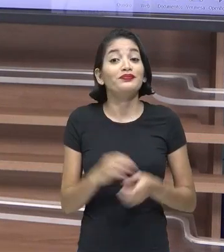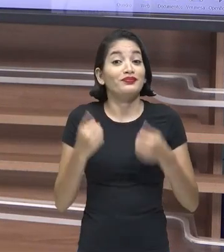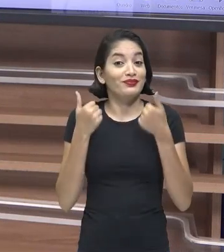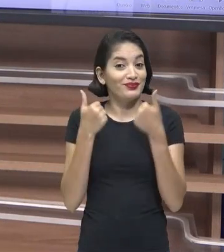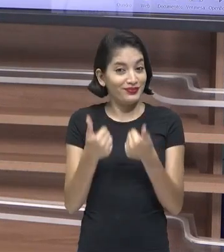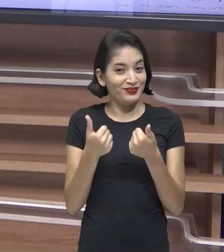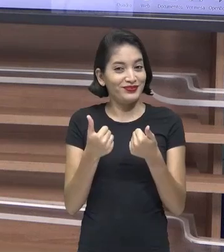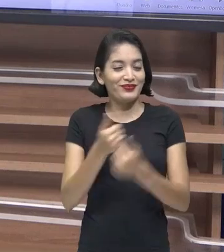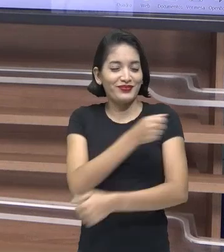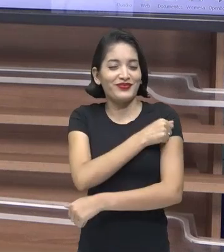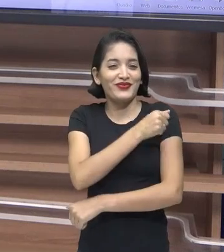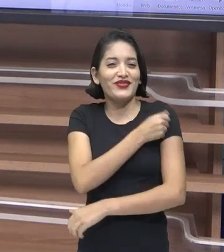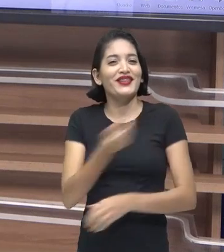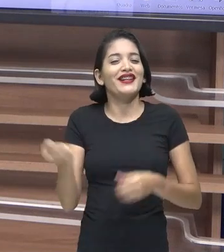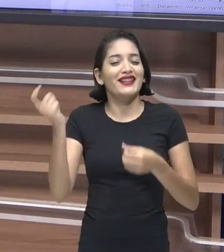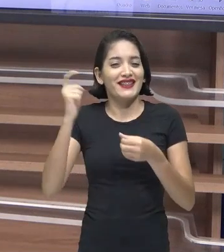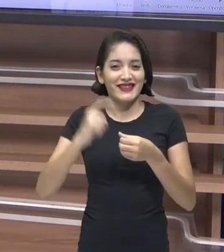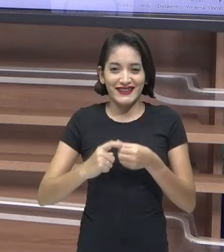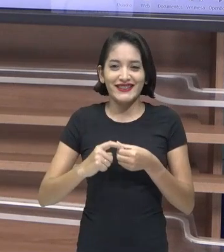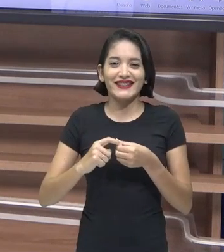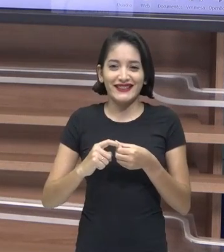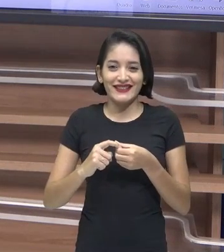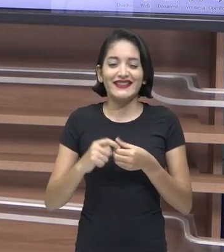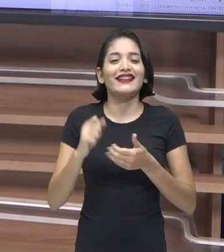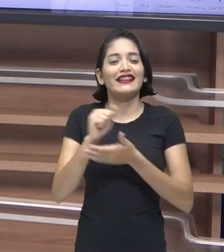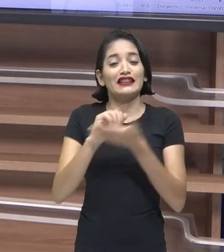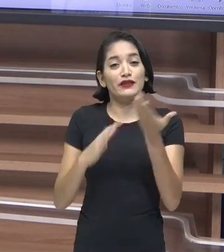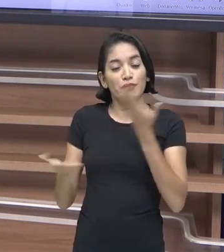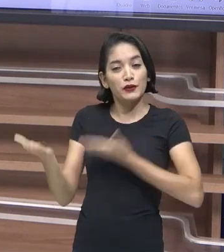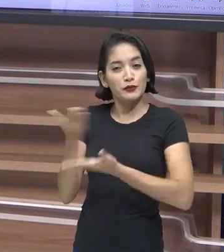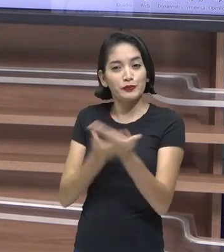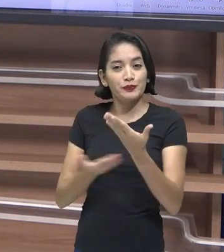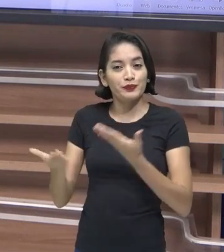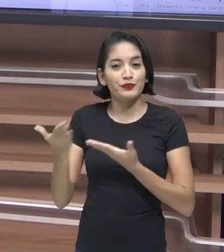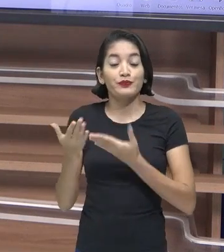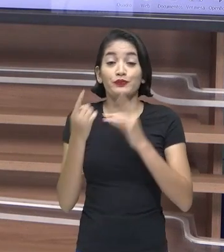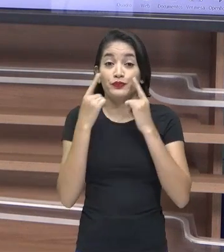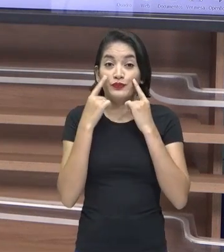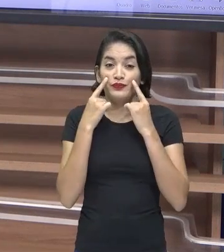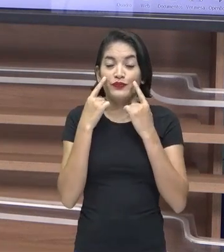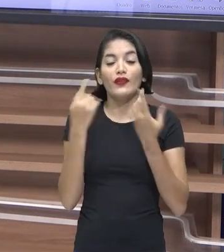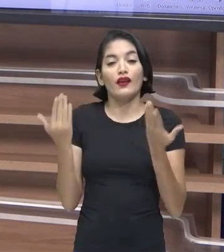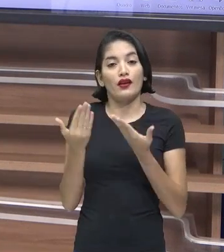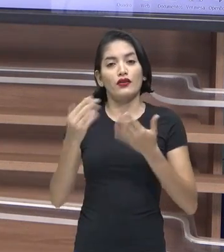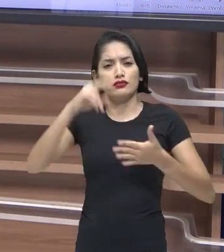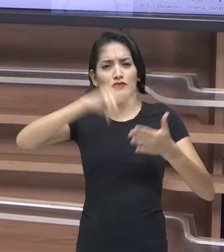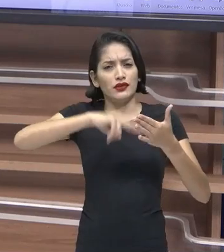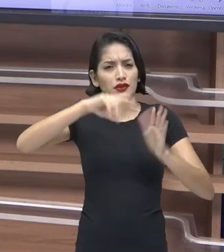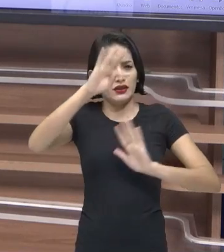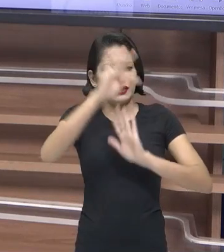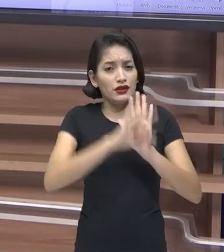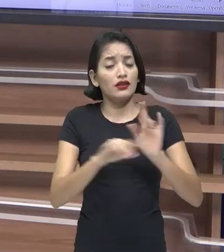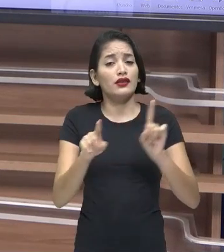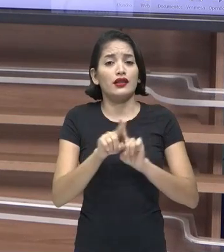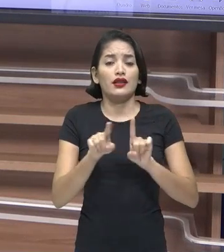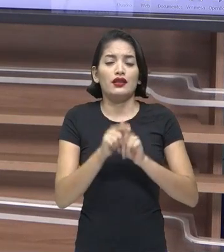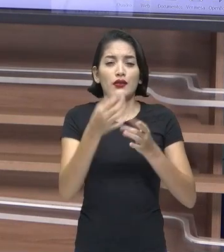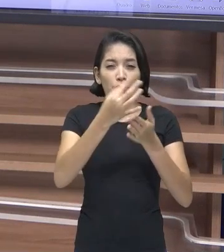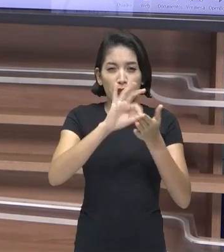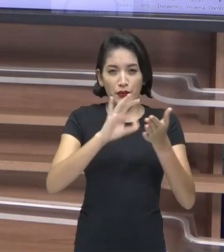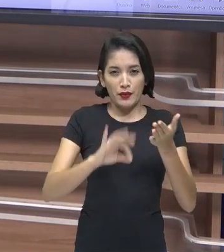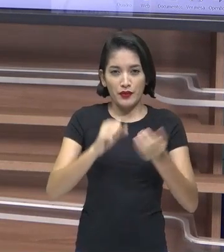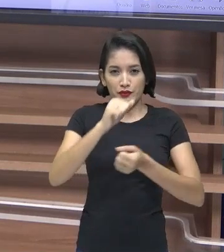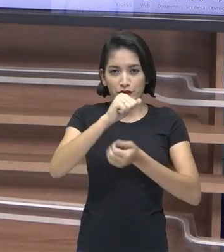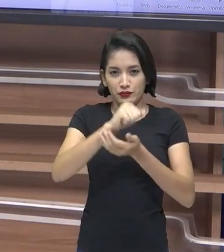Muito bem, turmas, voltamos para a nossa interatividade. Vamos fazer aí a leitura do texto e fazer a correção da